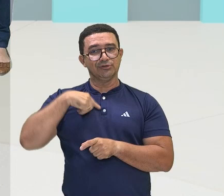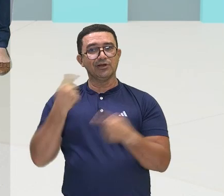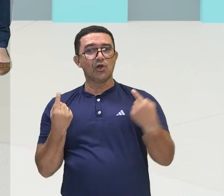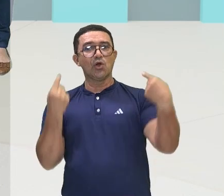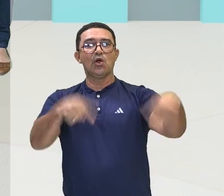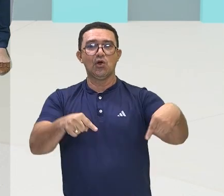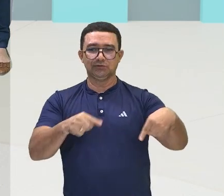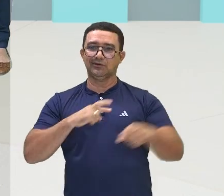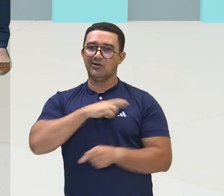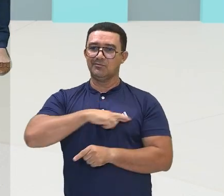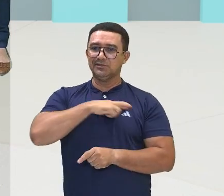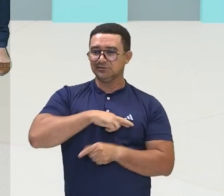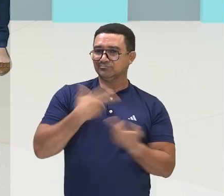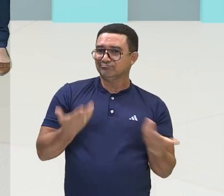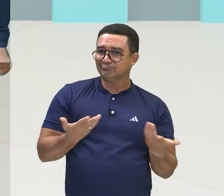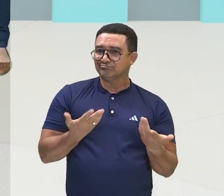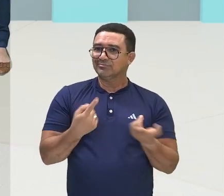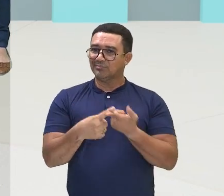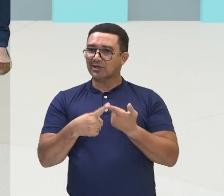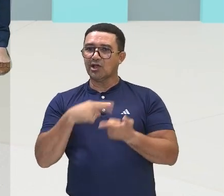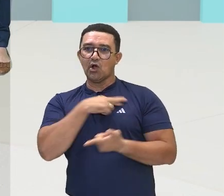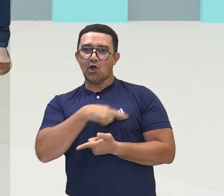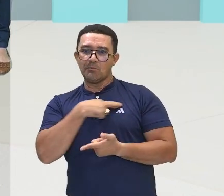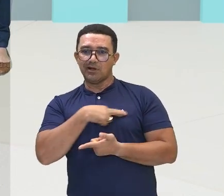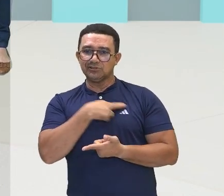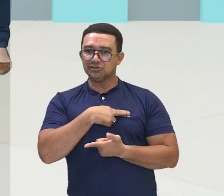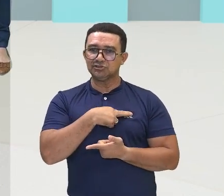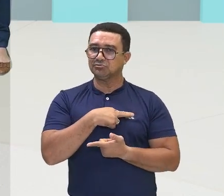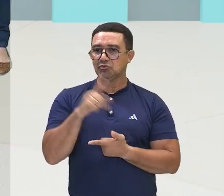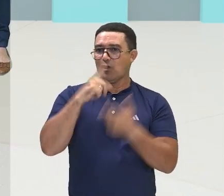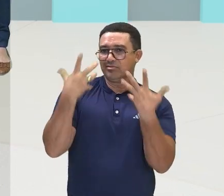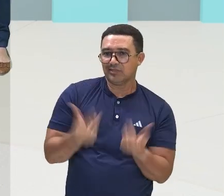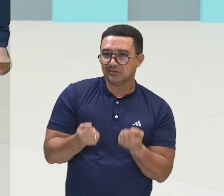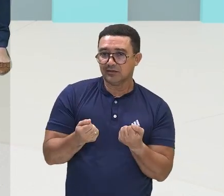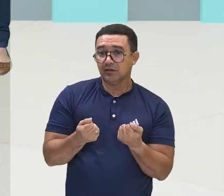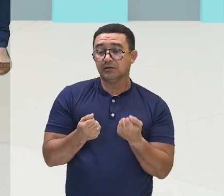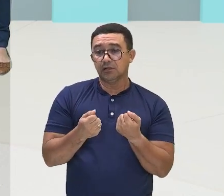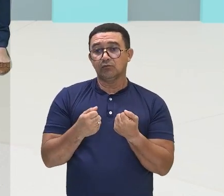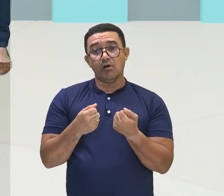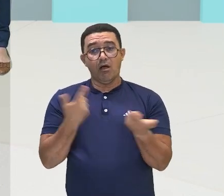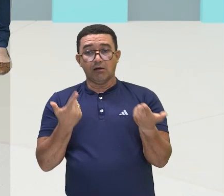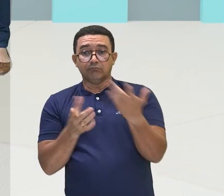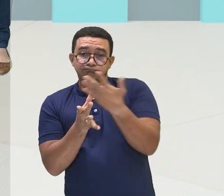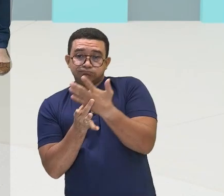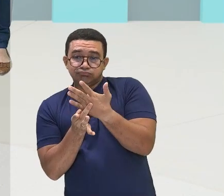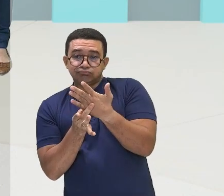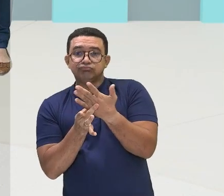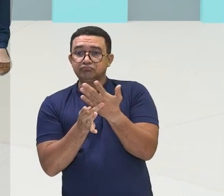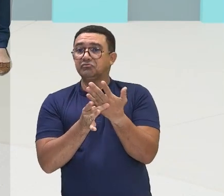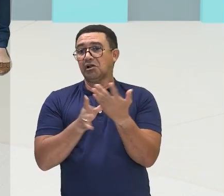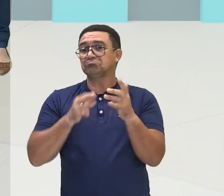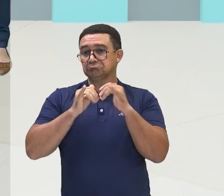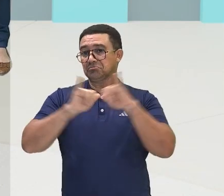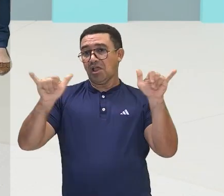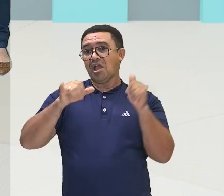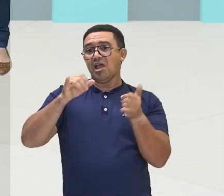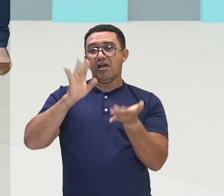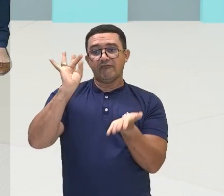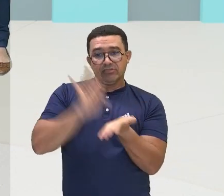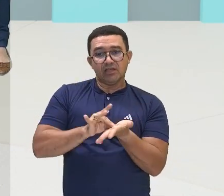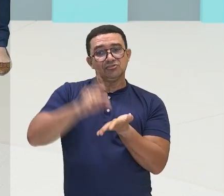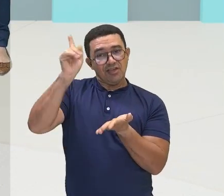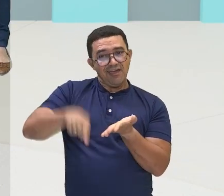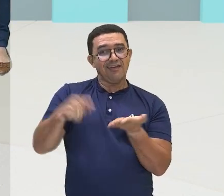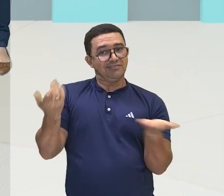não é? Porque o romantismo ainda tem um pouco dessa resistência. Aqui não, a gente vai dizer, olha, a realidade é essa e ponto final, ok?